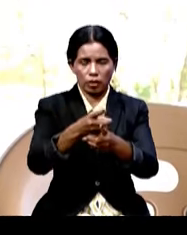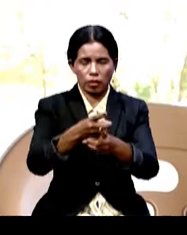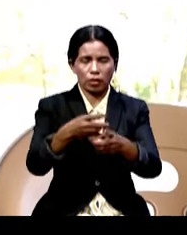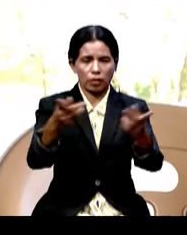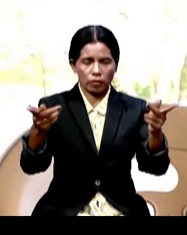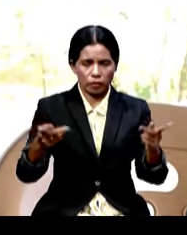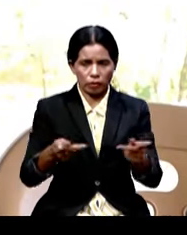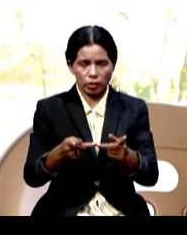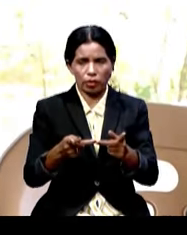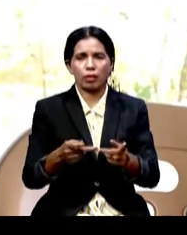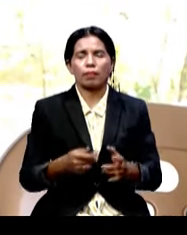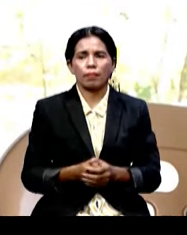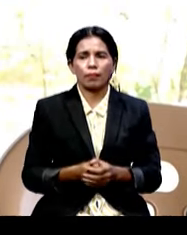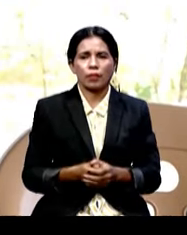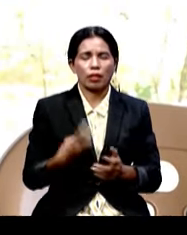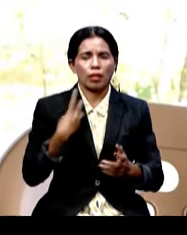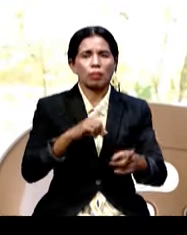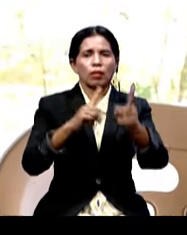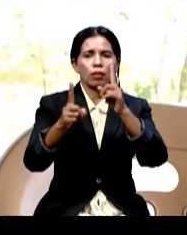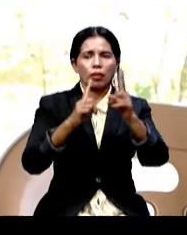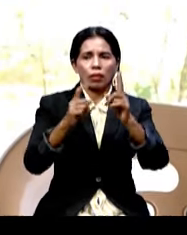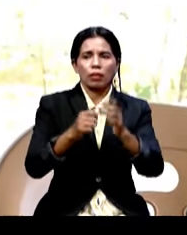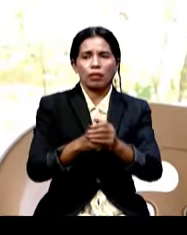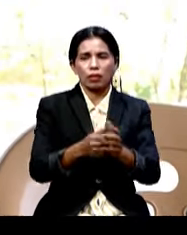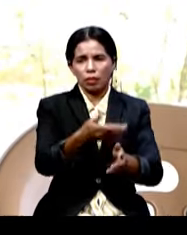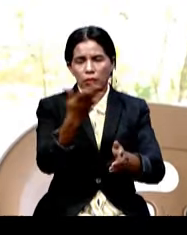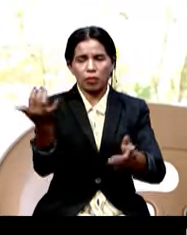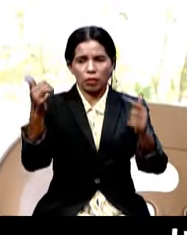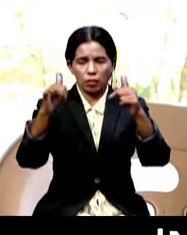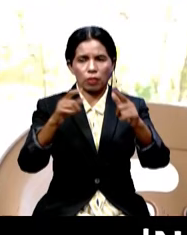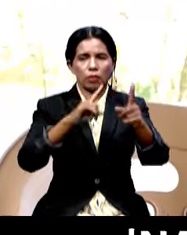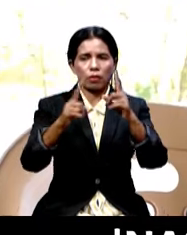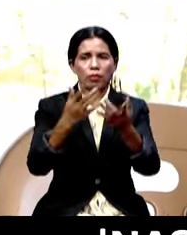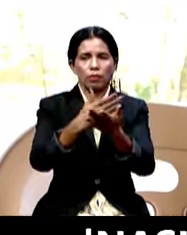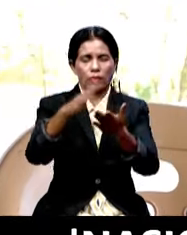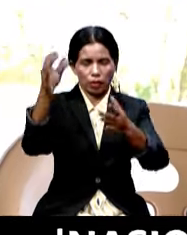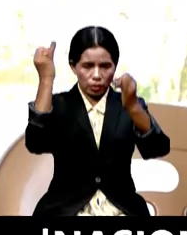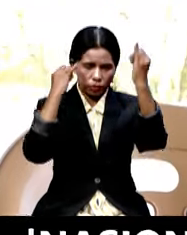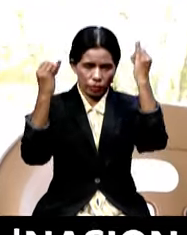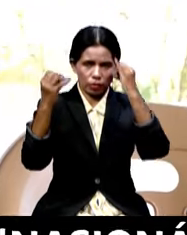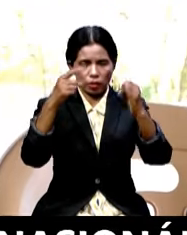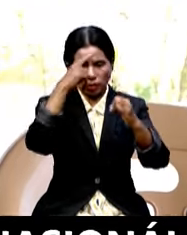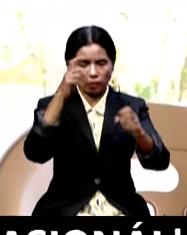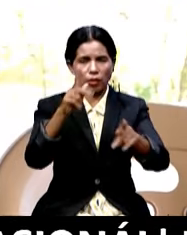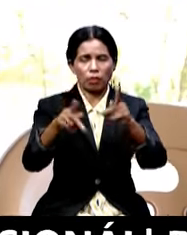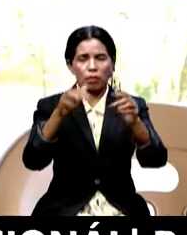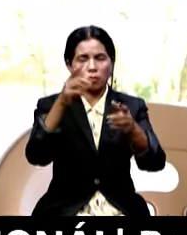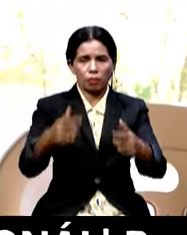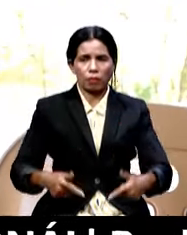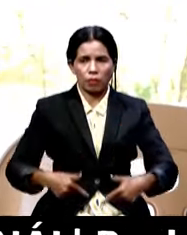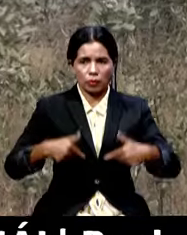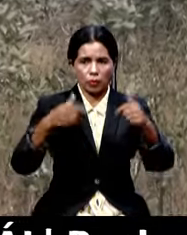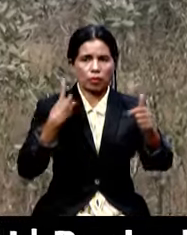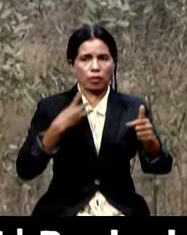quintal ma ka me kolia mai it pot ser tu mai pel menos socializa mos ba tam povo ma yane e o povo ma